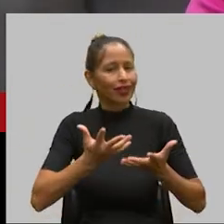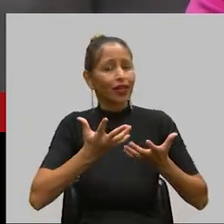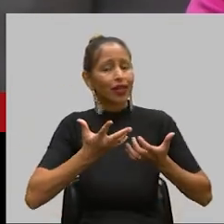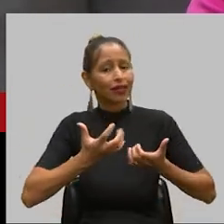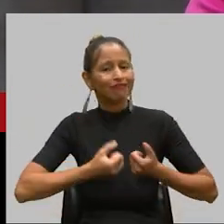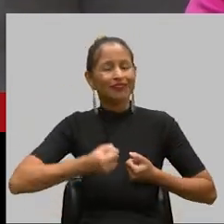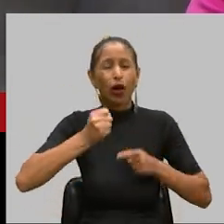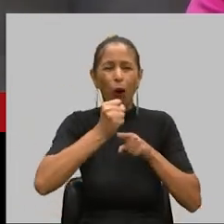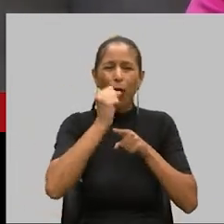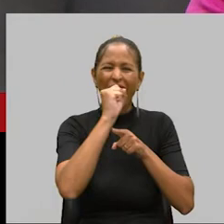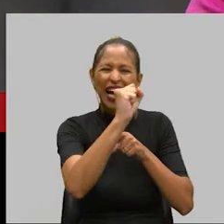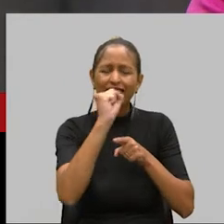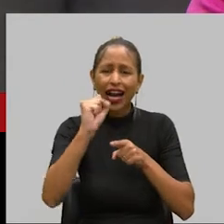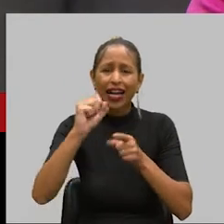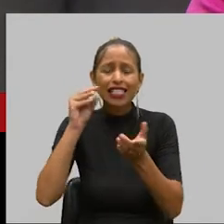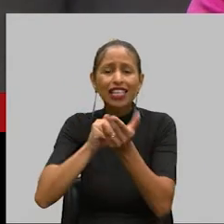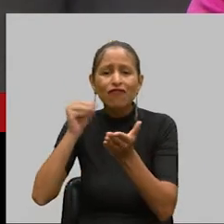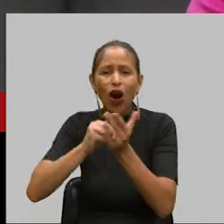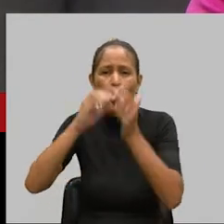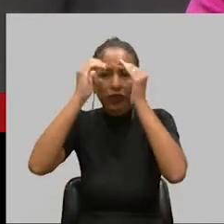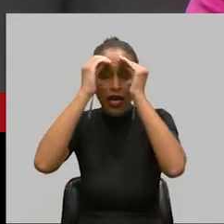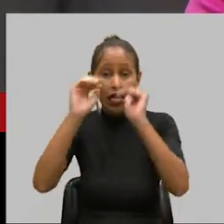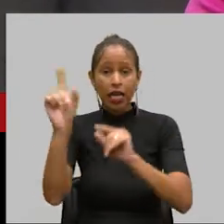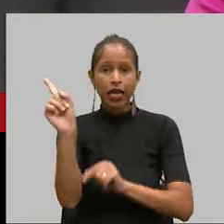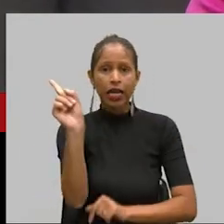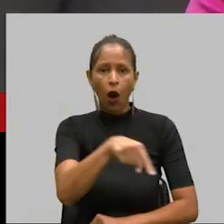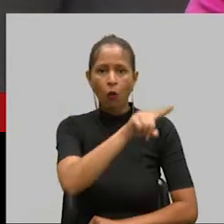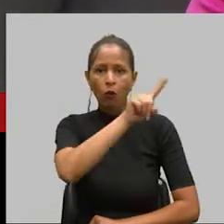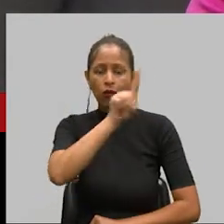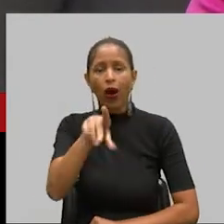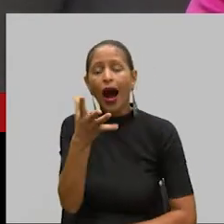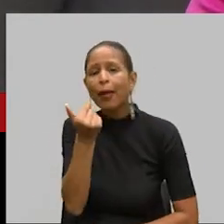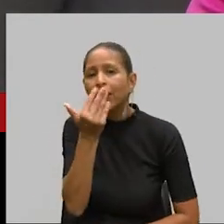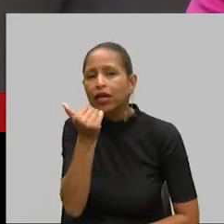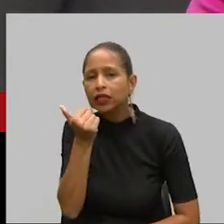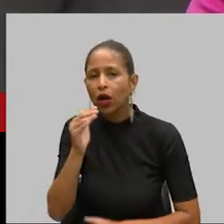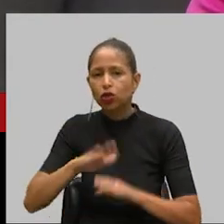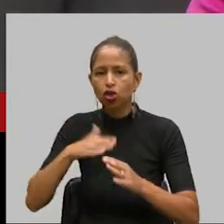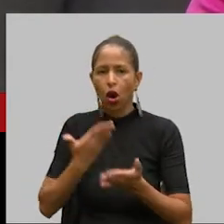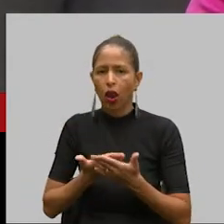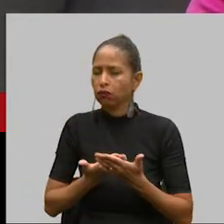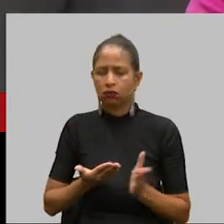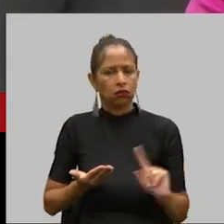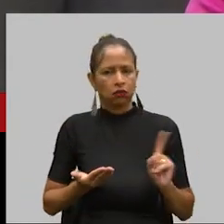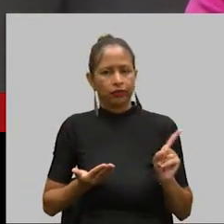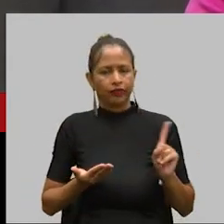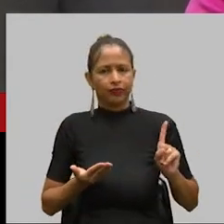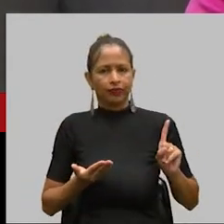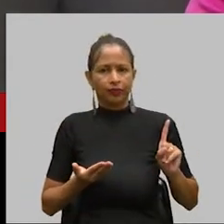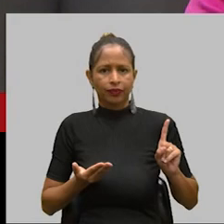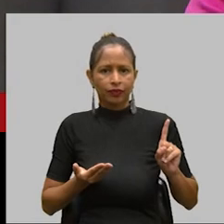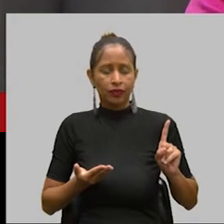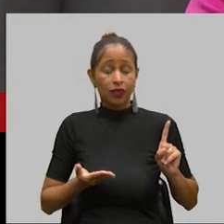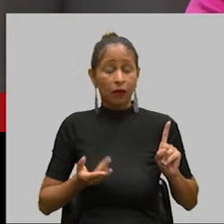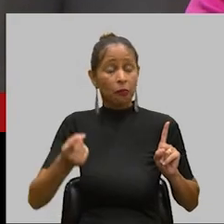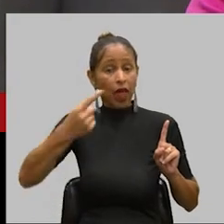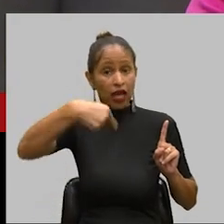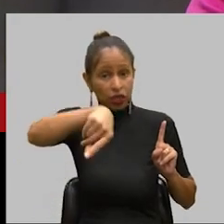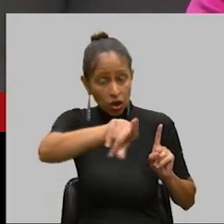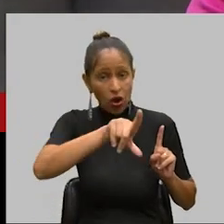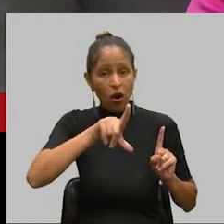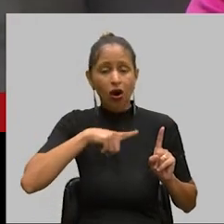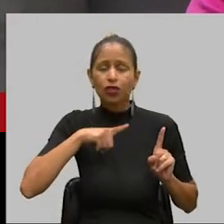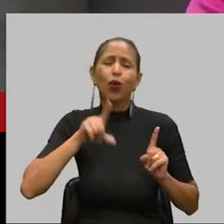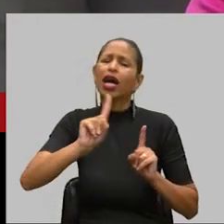ataque esse desmonte e essa negativa da alimentação escolar quando nós eh não